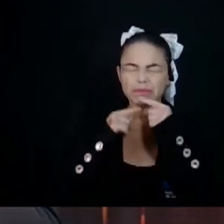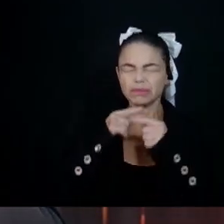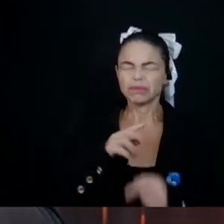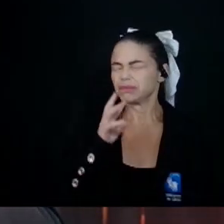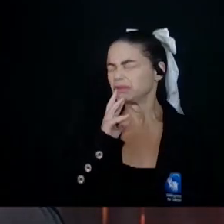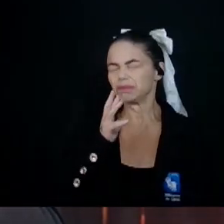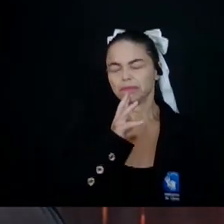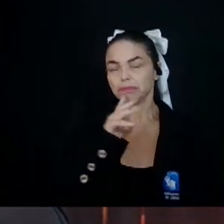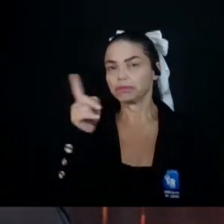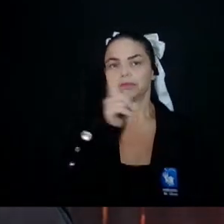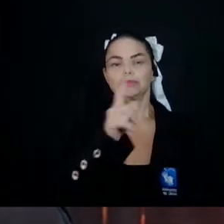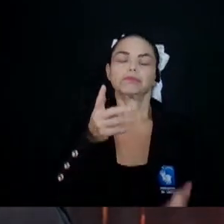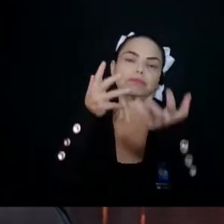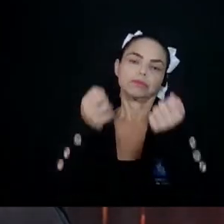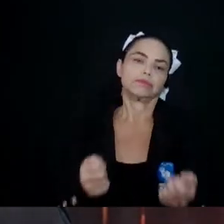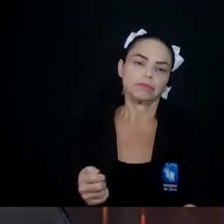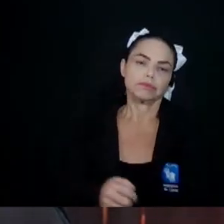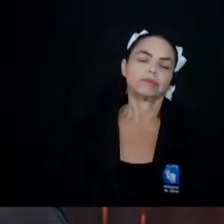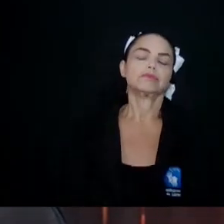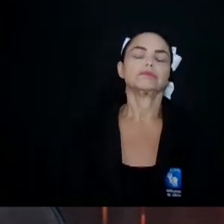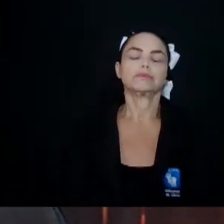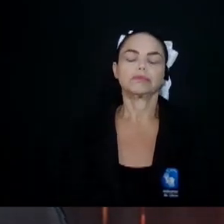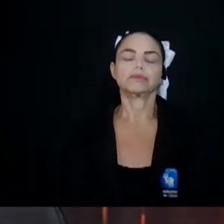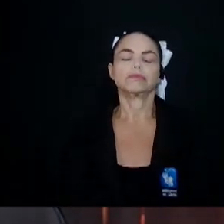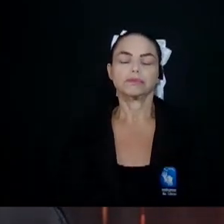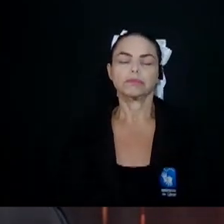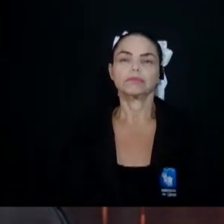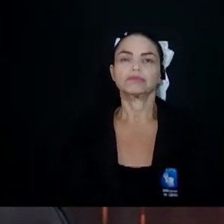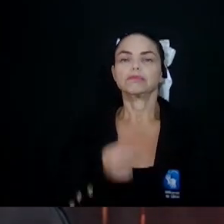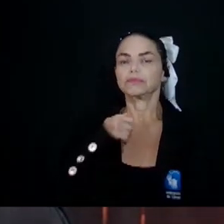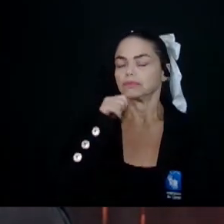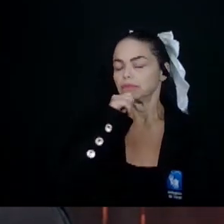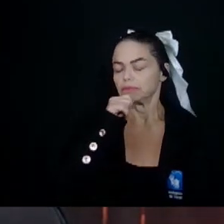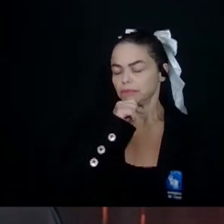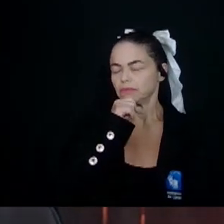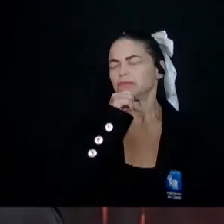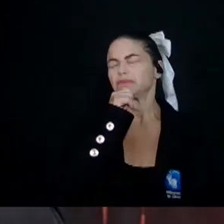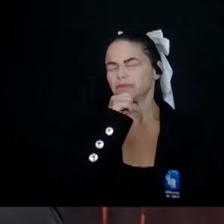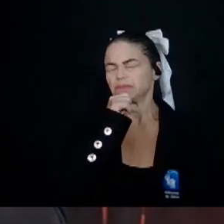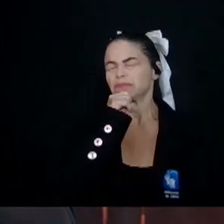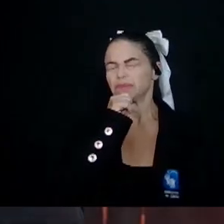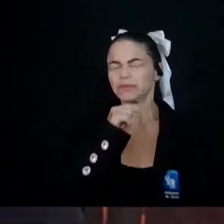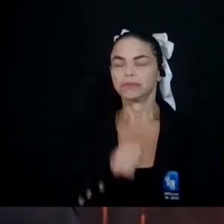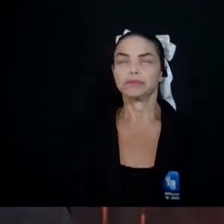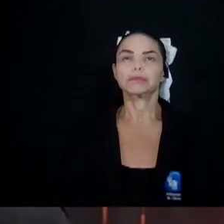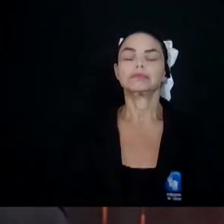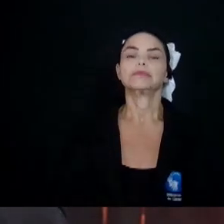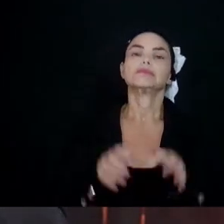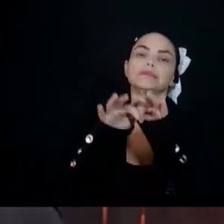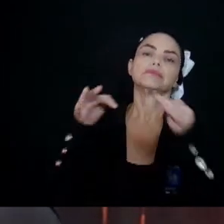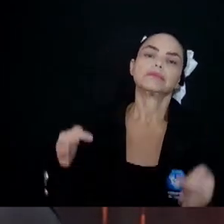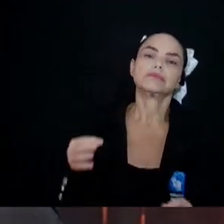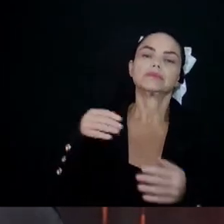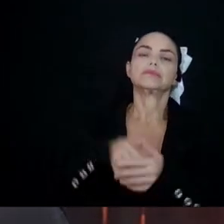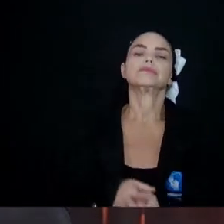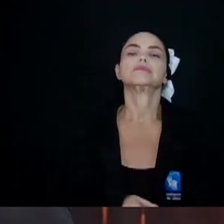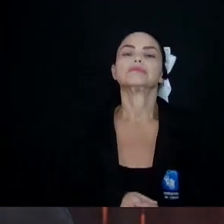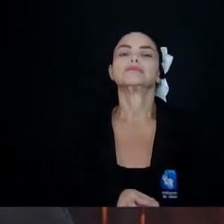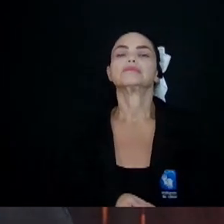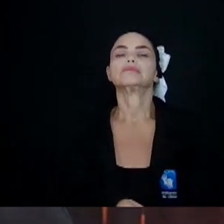permite, né? Então, é ainda uma ferramenta muito simples dentro de tudo, mas é um